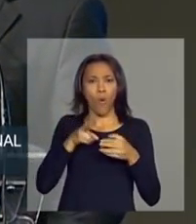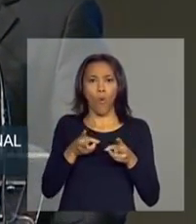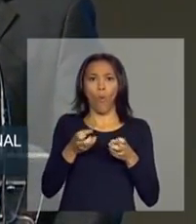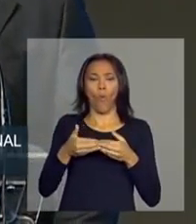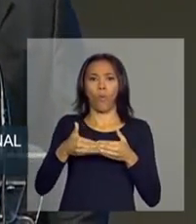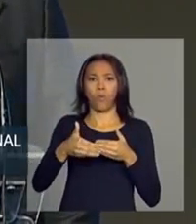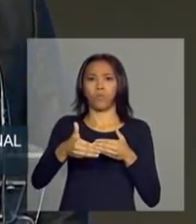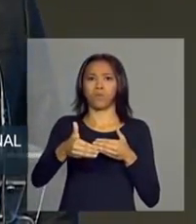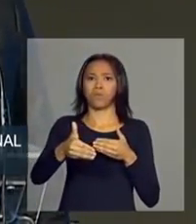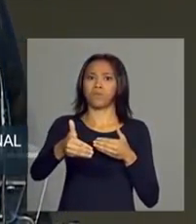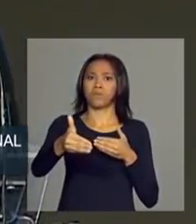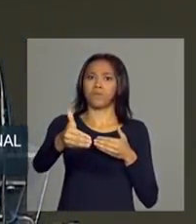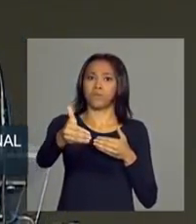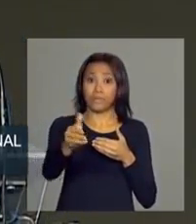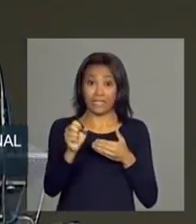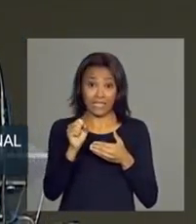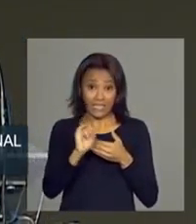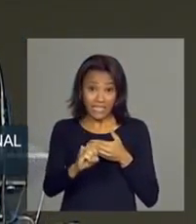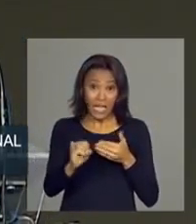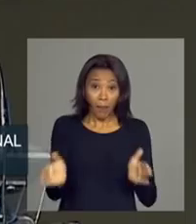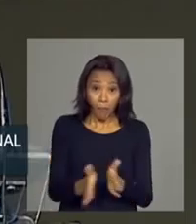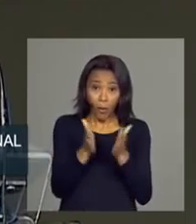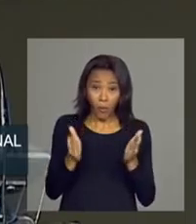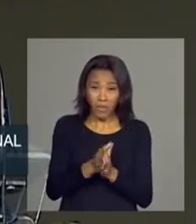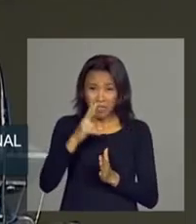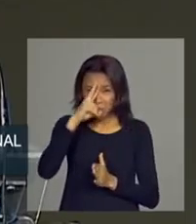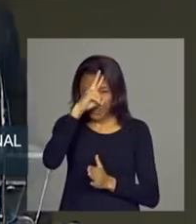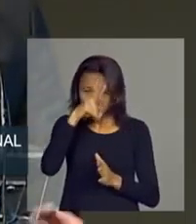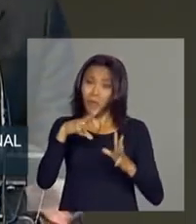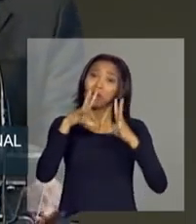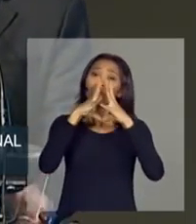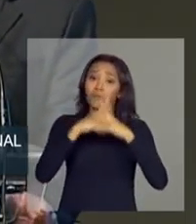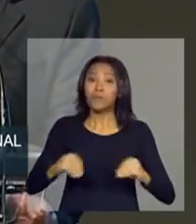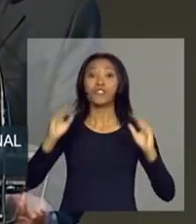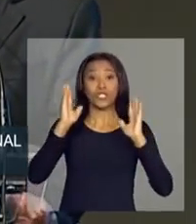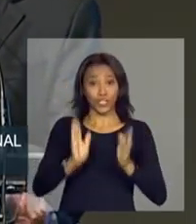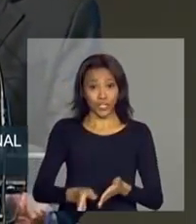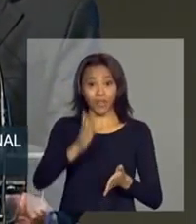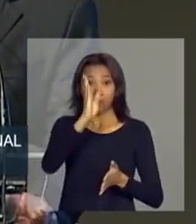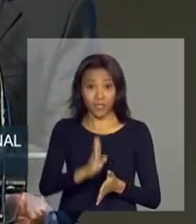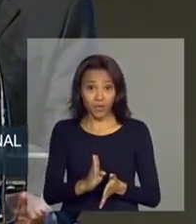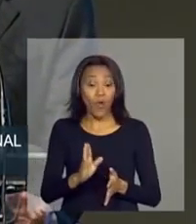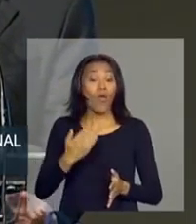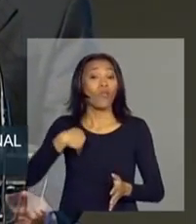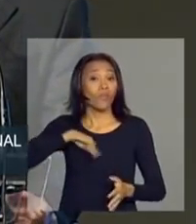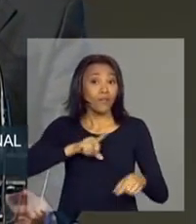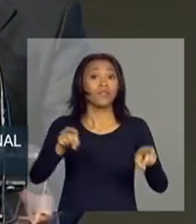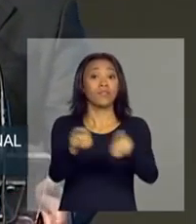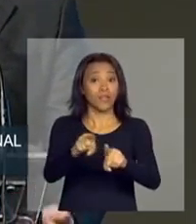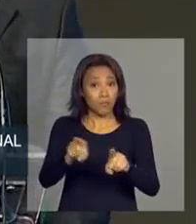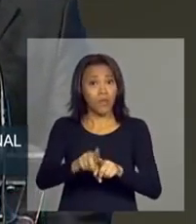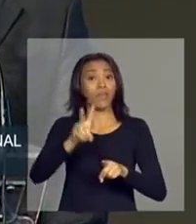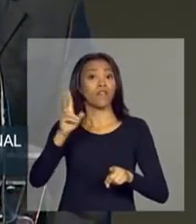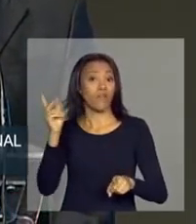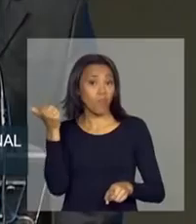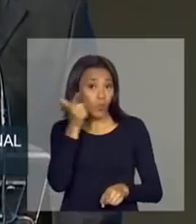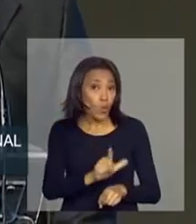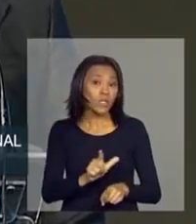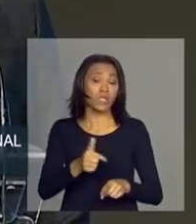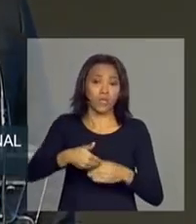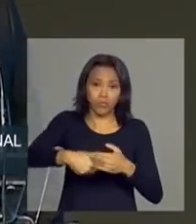Regional, para que ela possa mirar os próximos 10 anos, para que a gente possa ter um